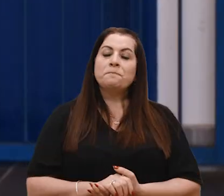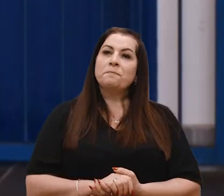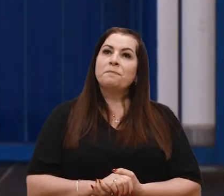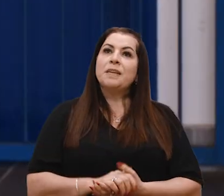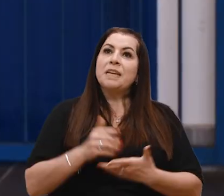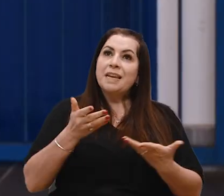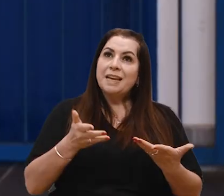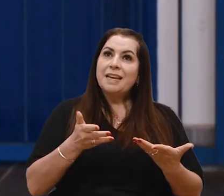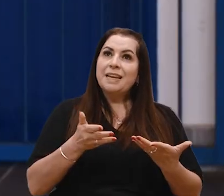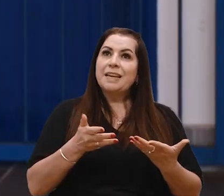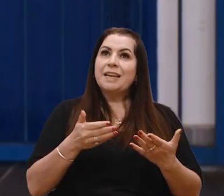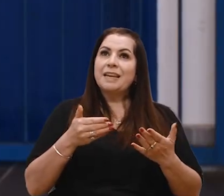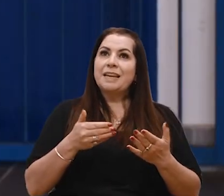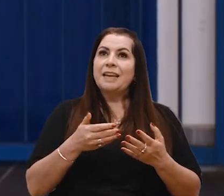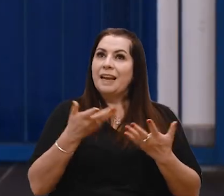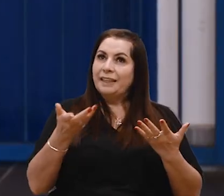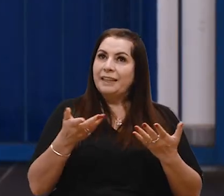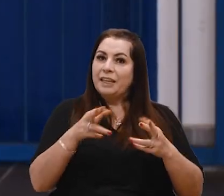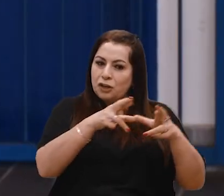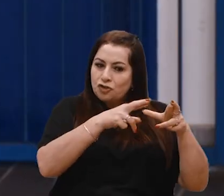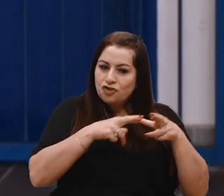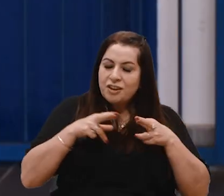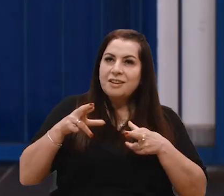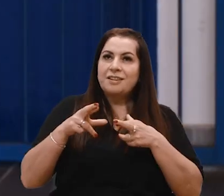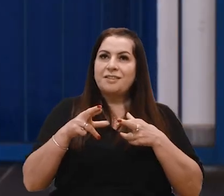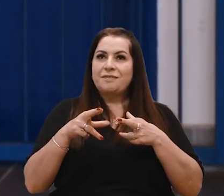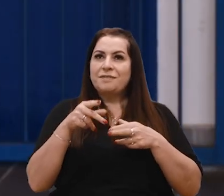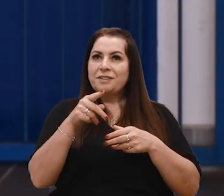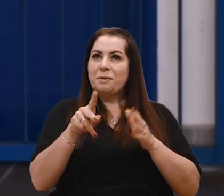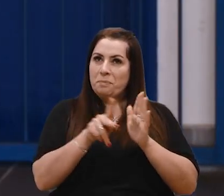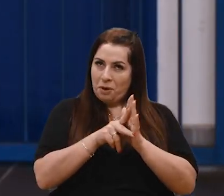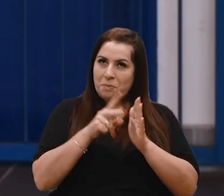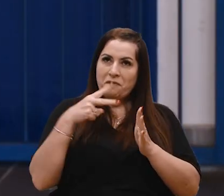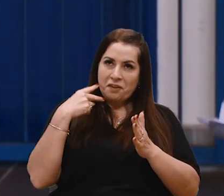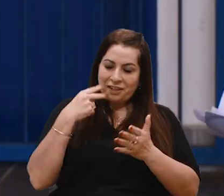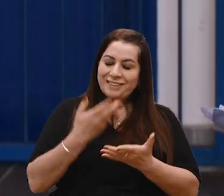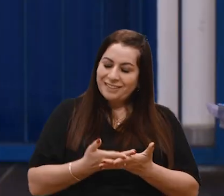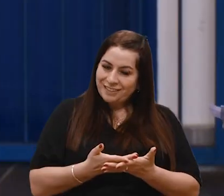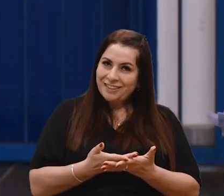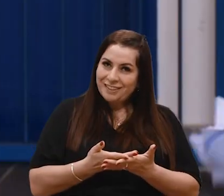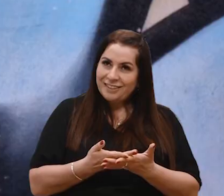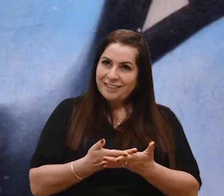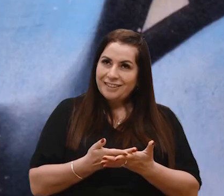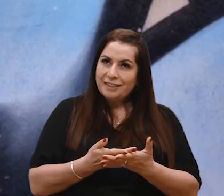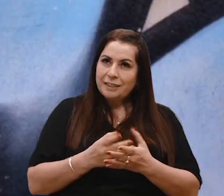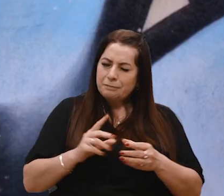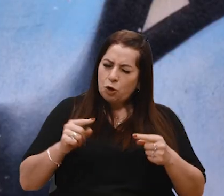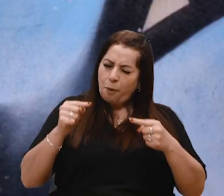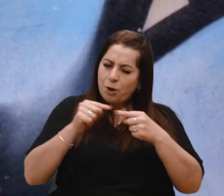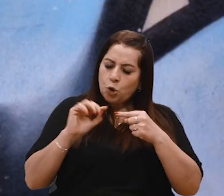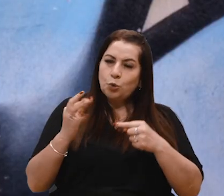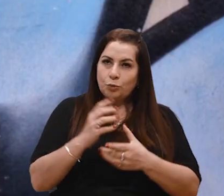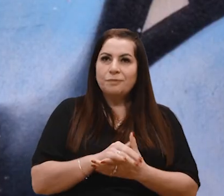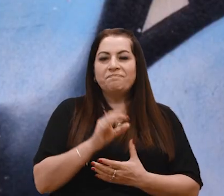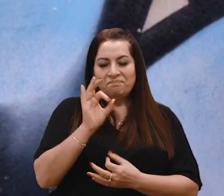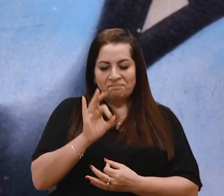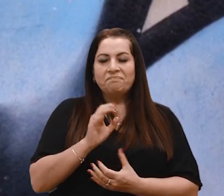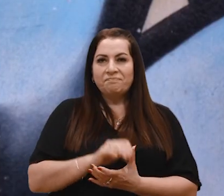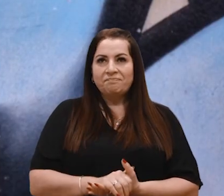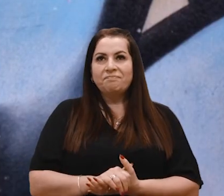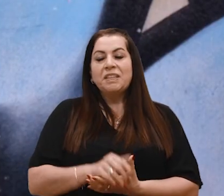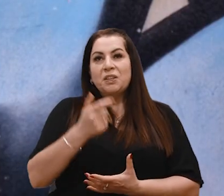Escola Vitório Weber, e que é a terra aqui, a região da própria vereadora. Quer dizer, encaixou